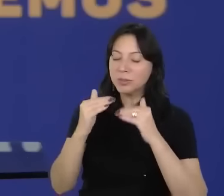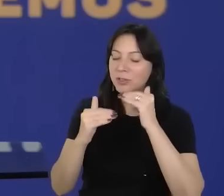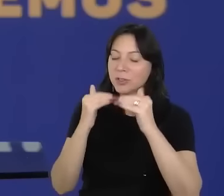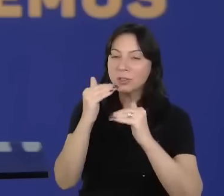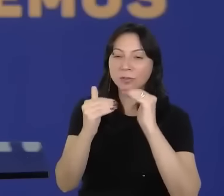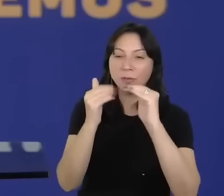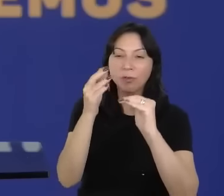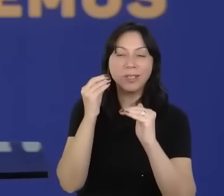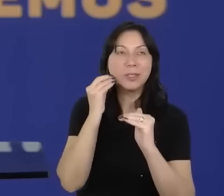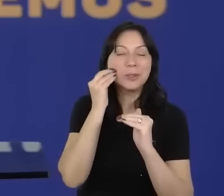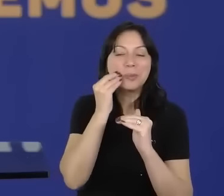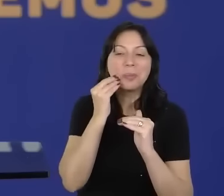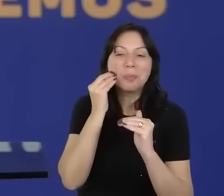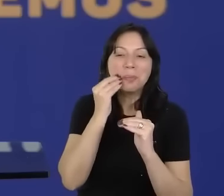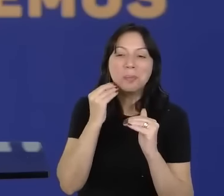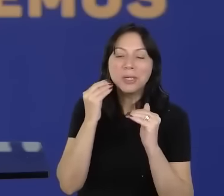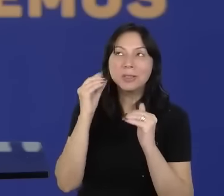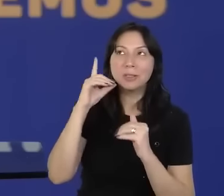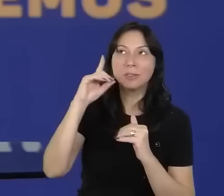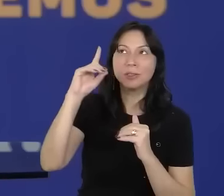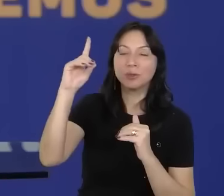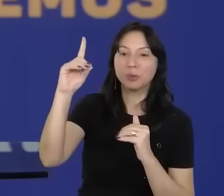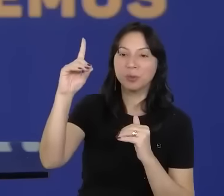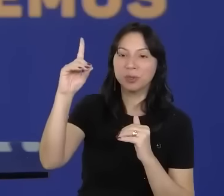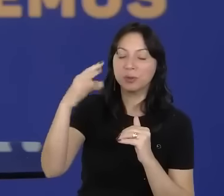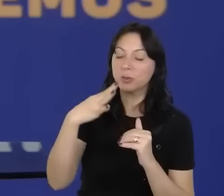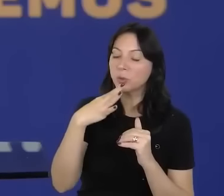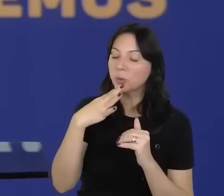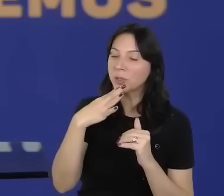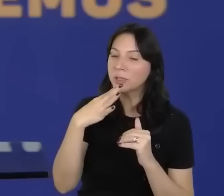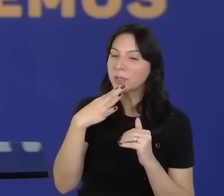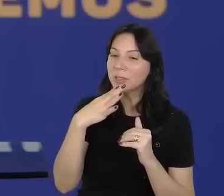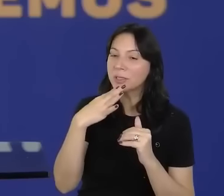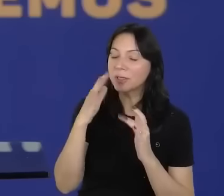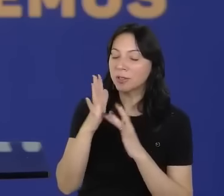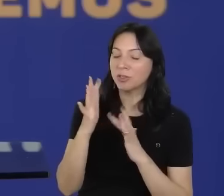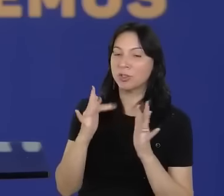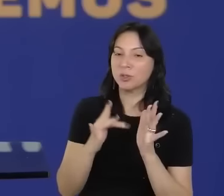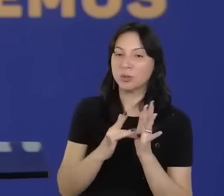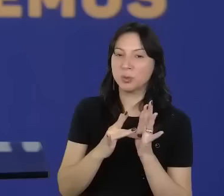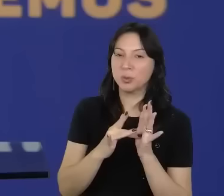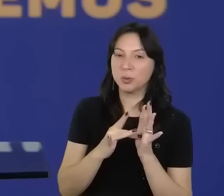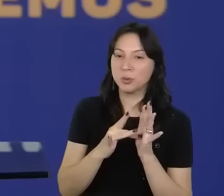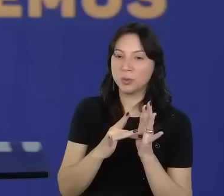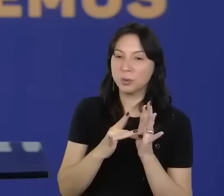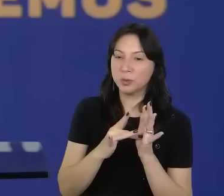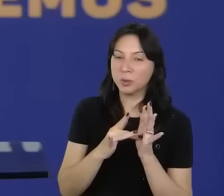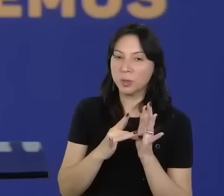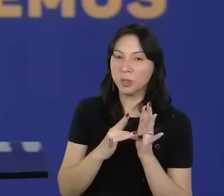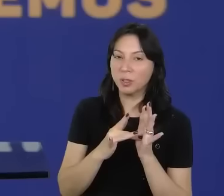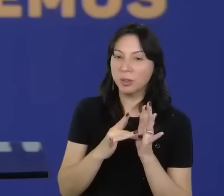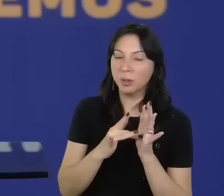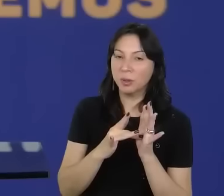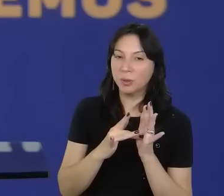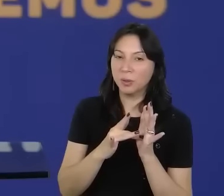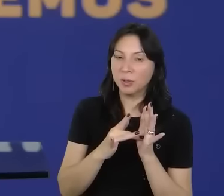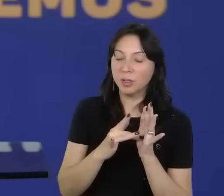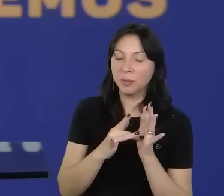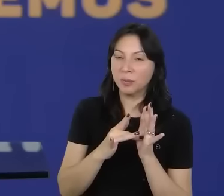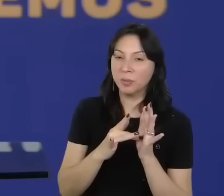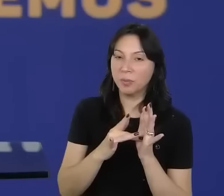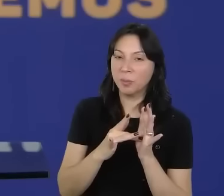com deus de conhecer Jesus não apenas porque você viu Jesus fazer Maravilhas na vida dos